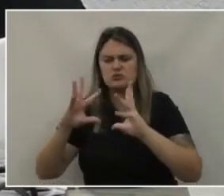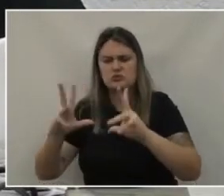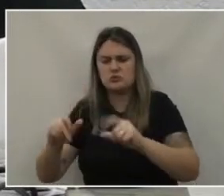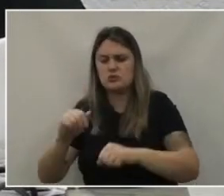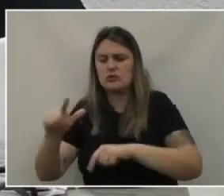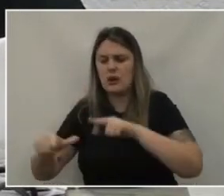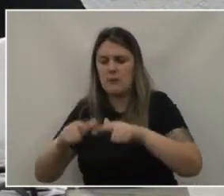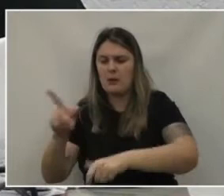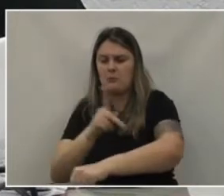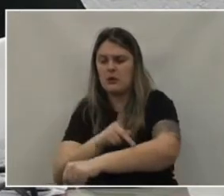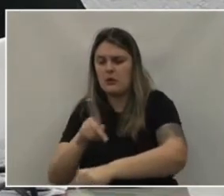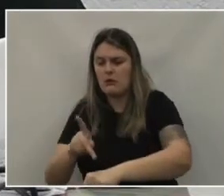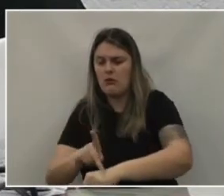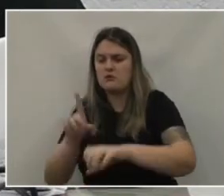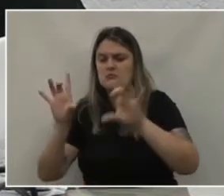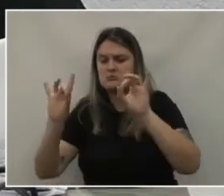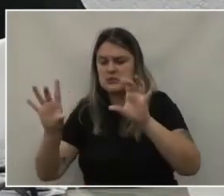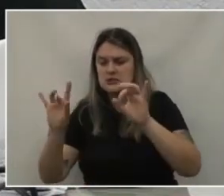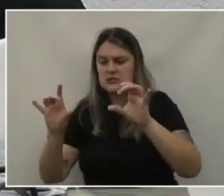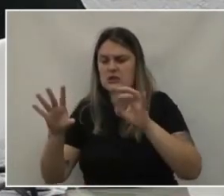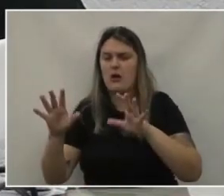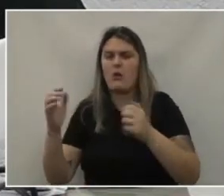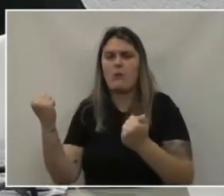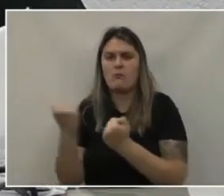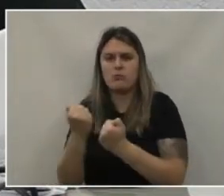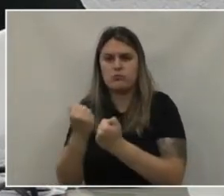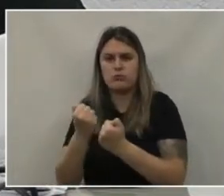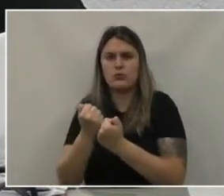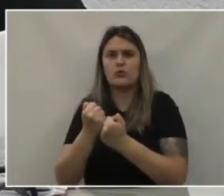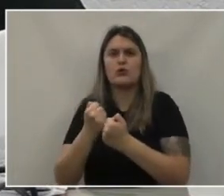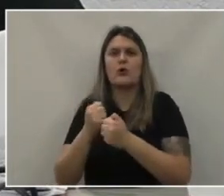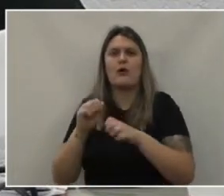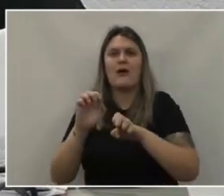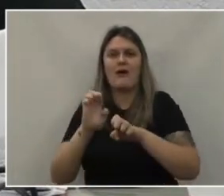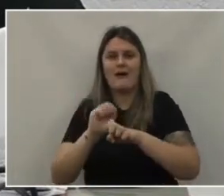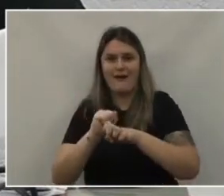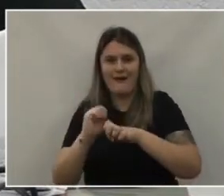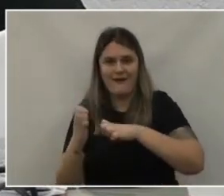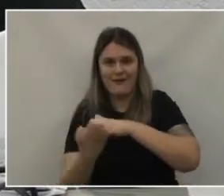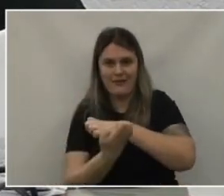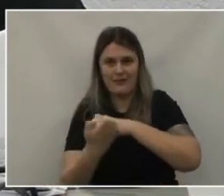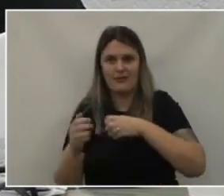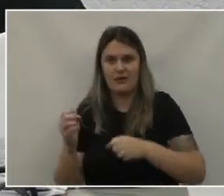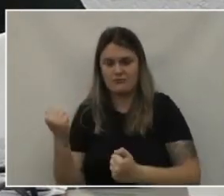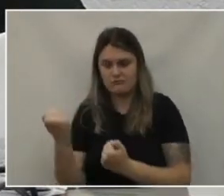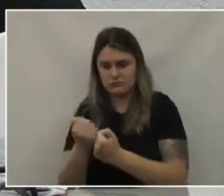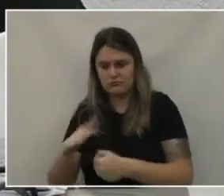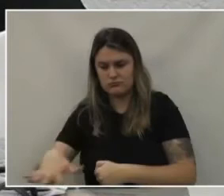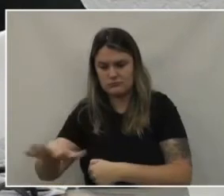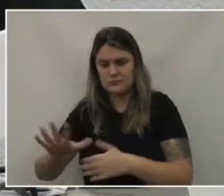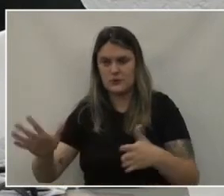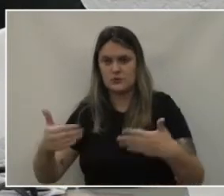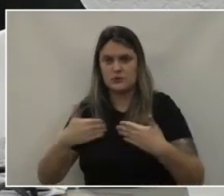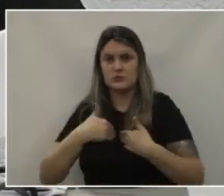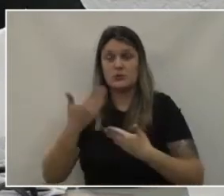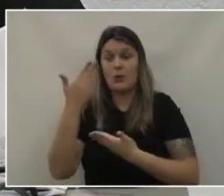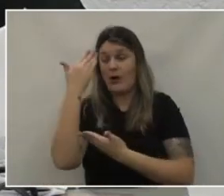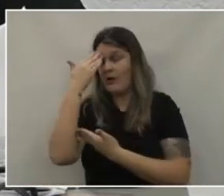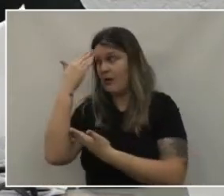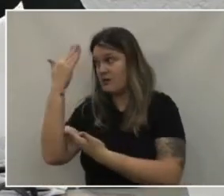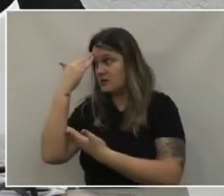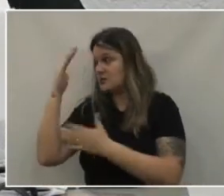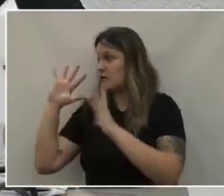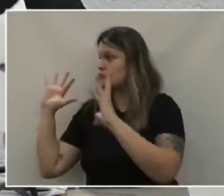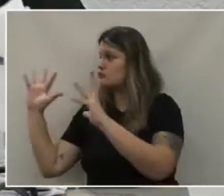necessárias para ter uma vida assim como qualquer outra pessoa. Então, nesse momento, eu quero agradecer aos vereadores